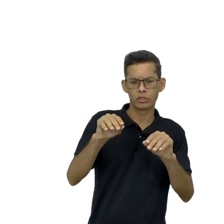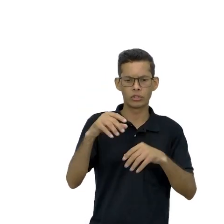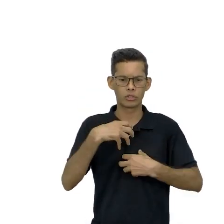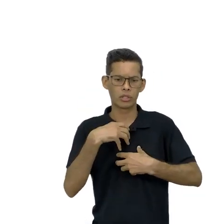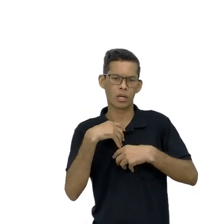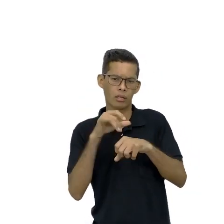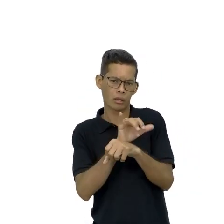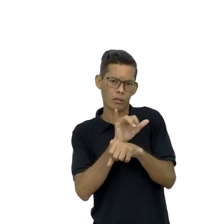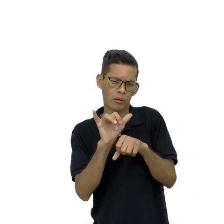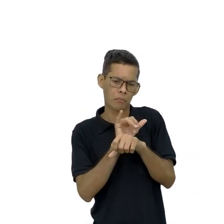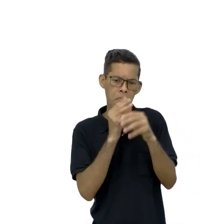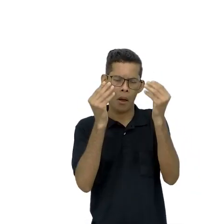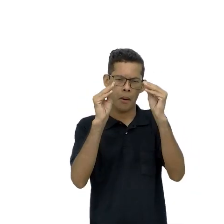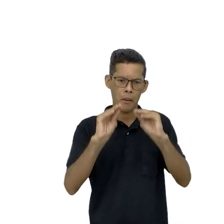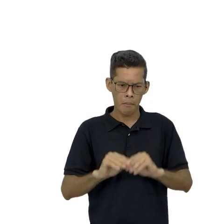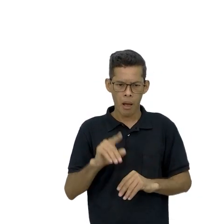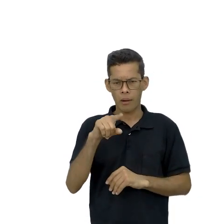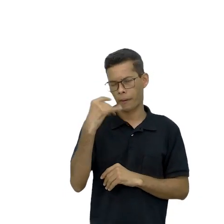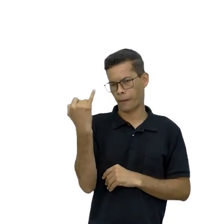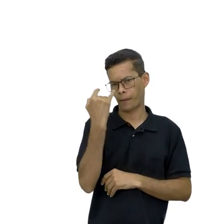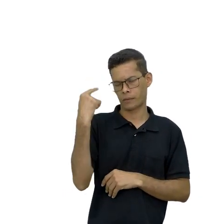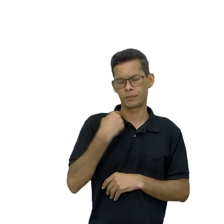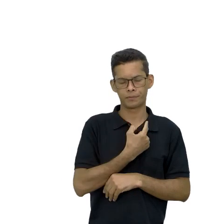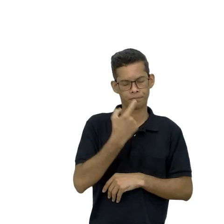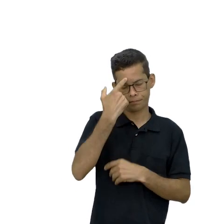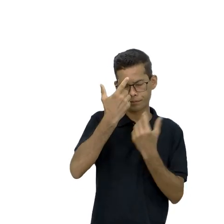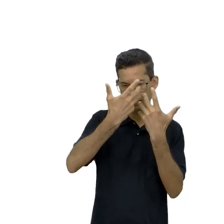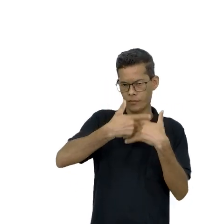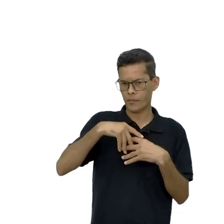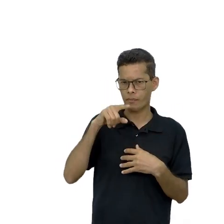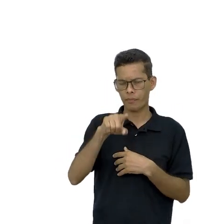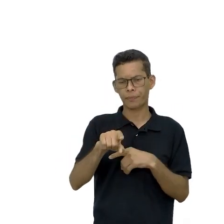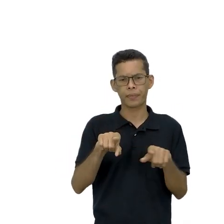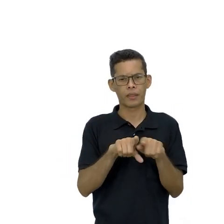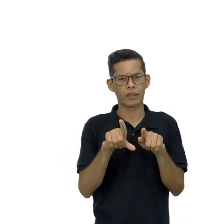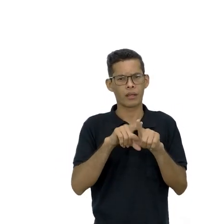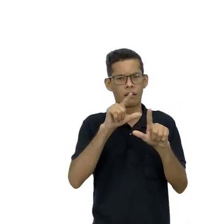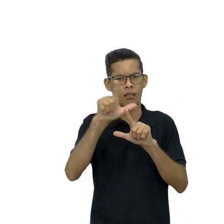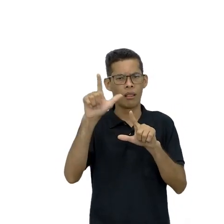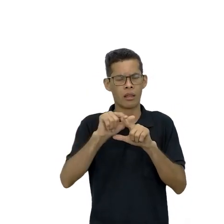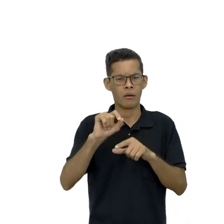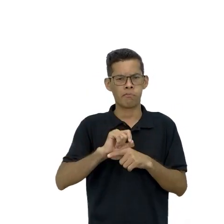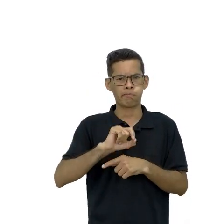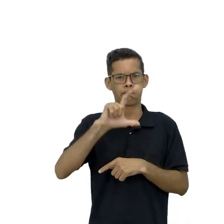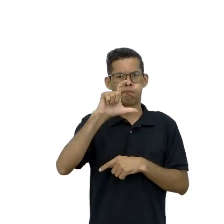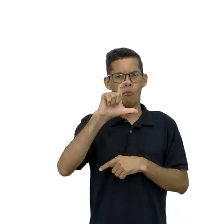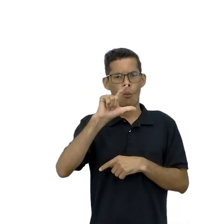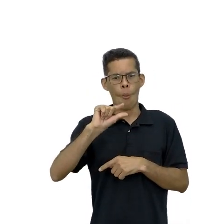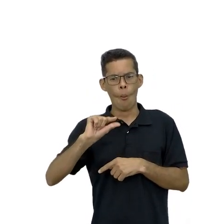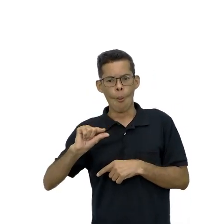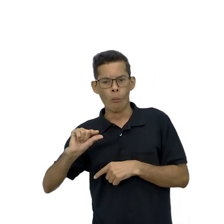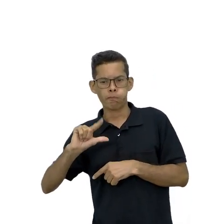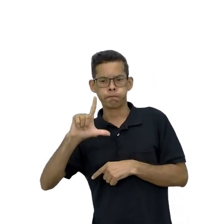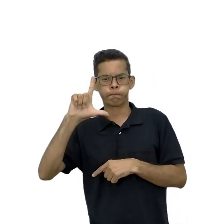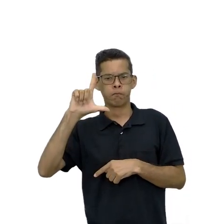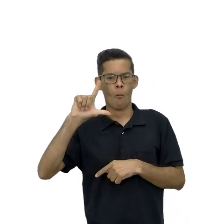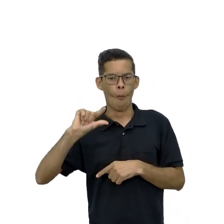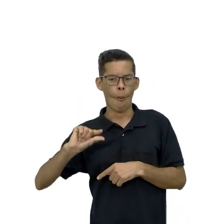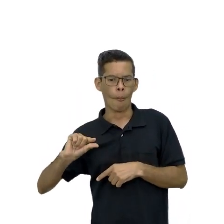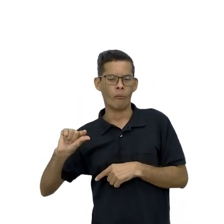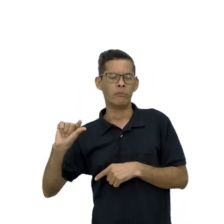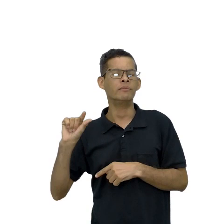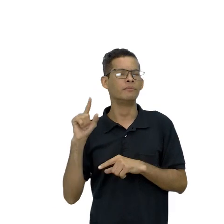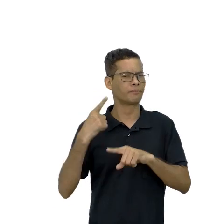jeito, né? Tudo isso é muito importante, o tamanho da fonte, por que em determinado momento está maior, por que existe negritos, por que existe o